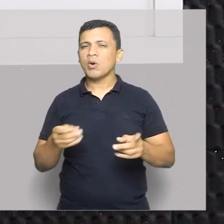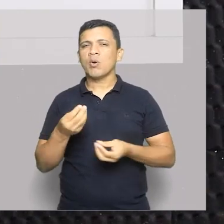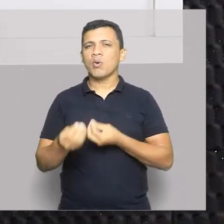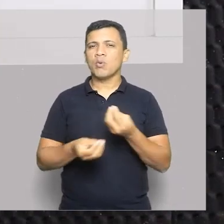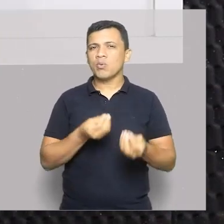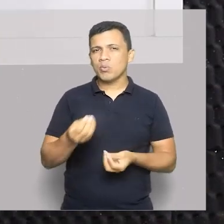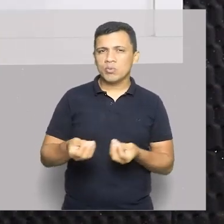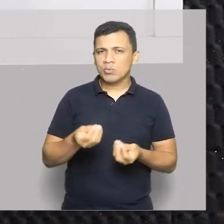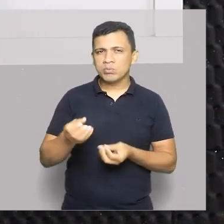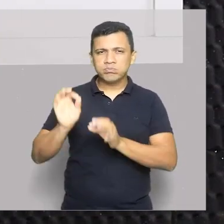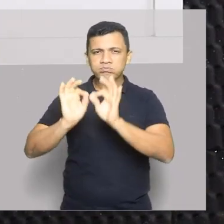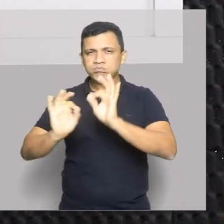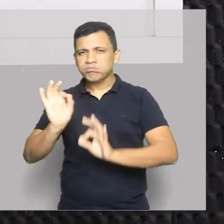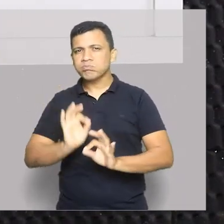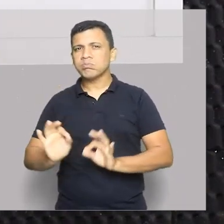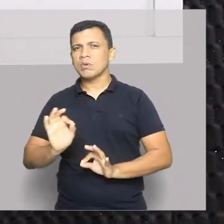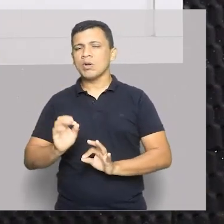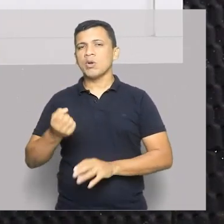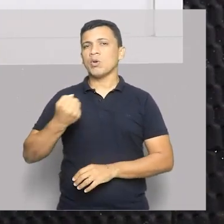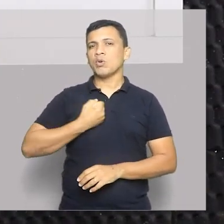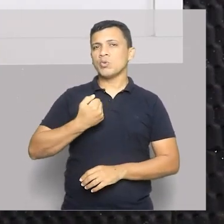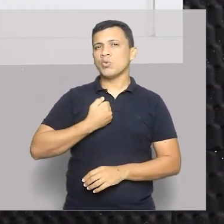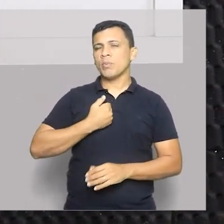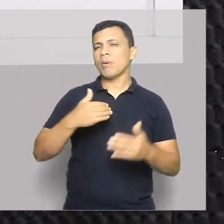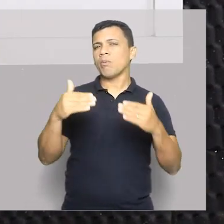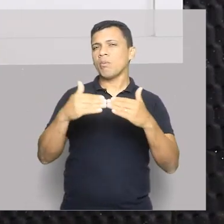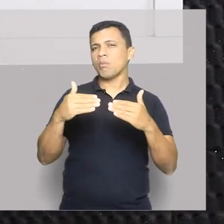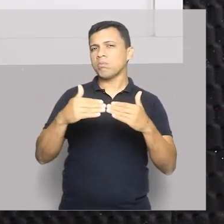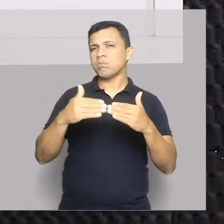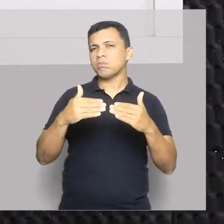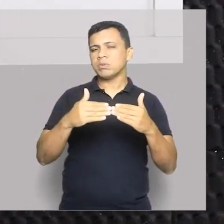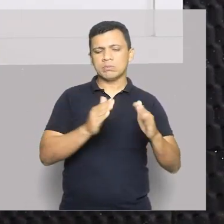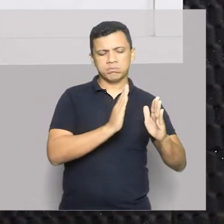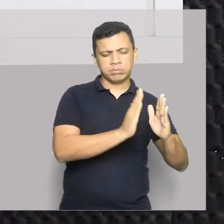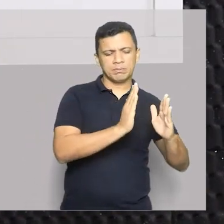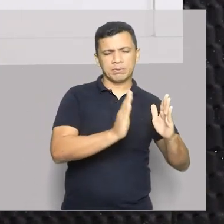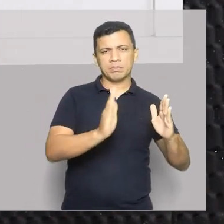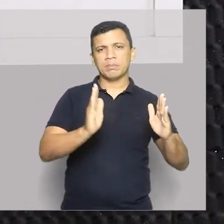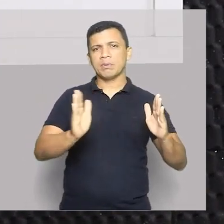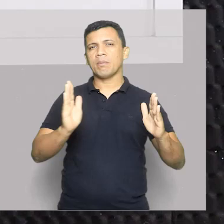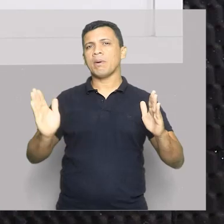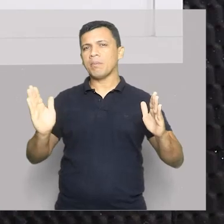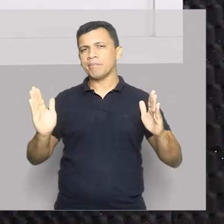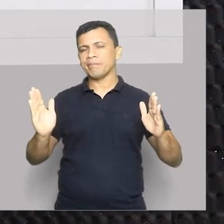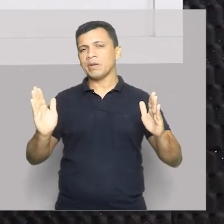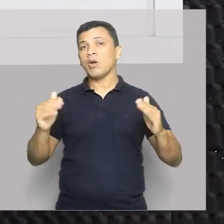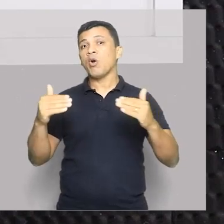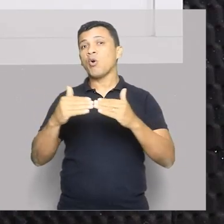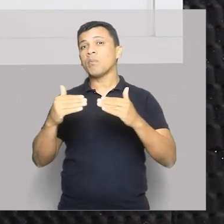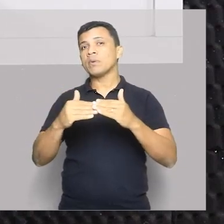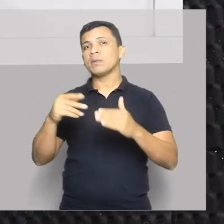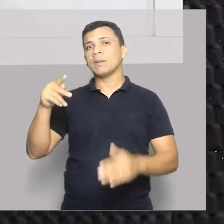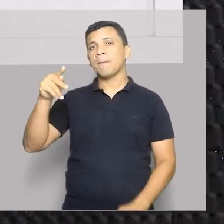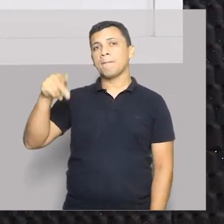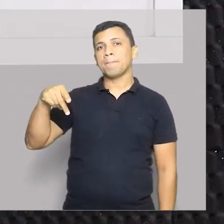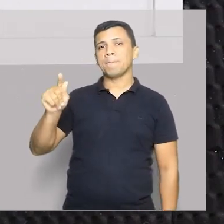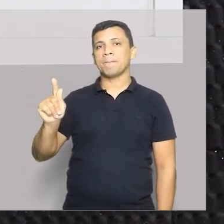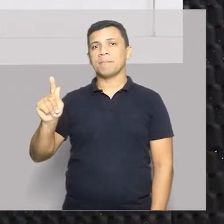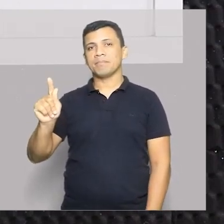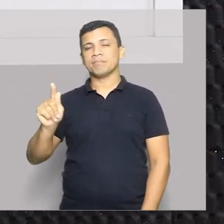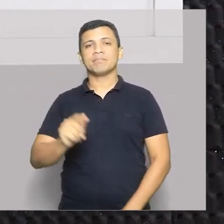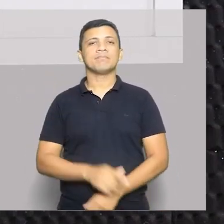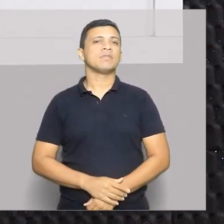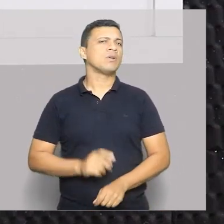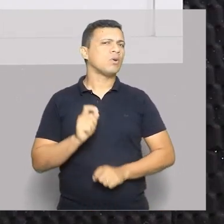Quando é que os números eles se comportam, eles se dispõem na forma de PG? Olha só, o